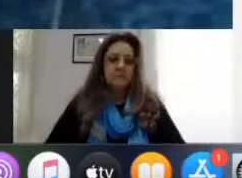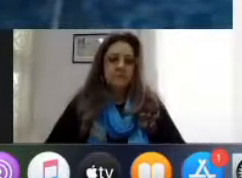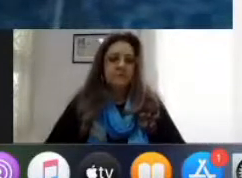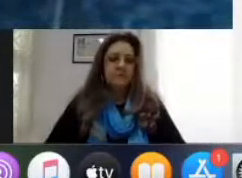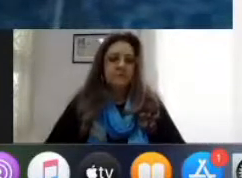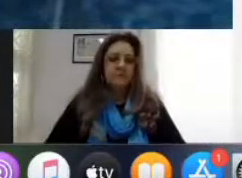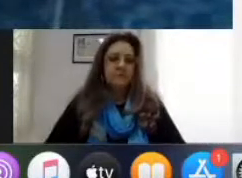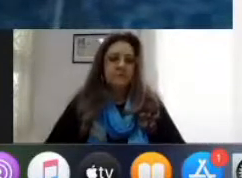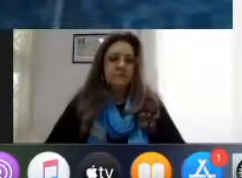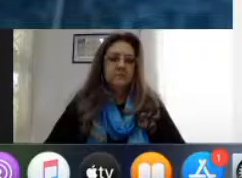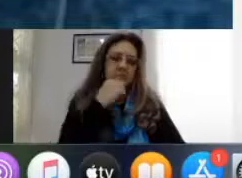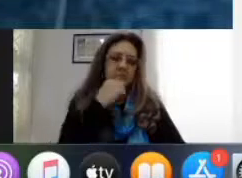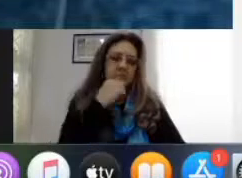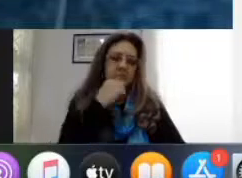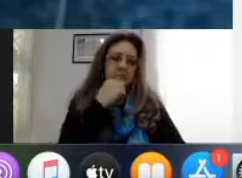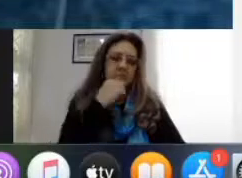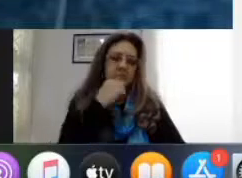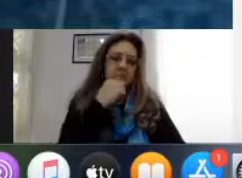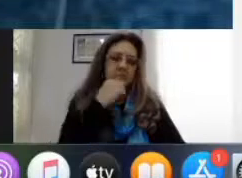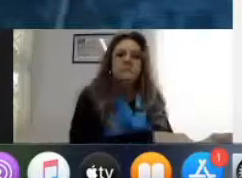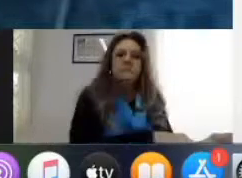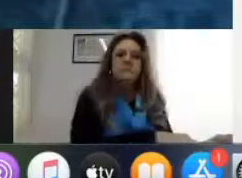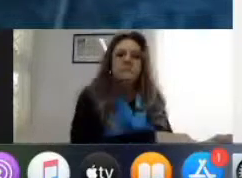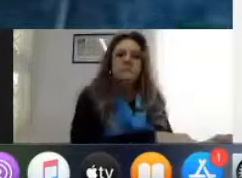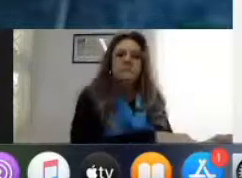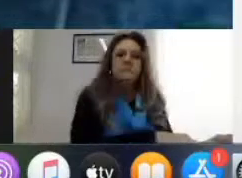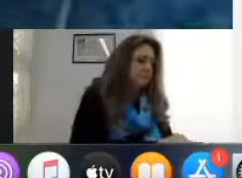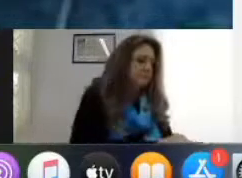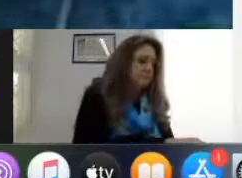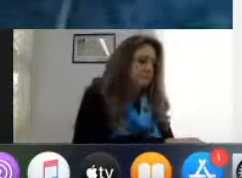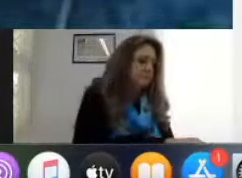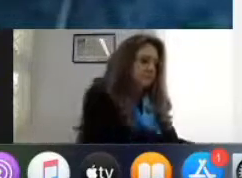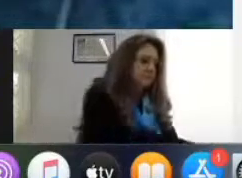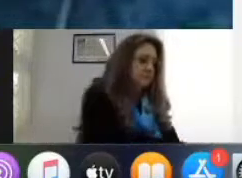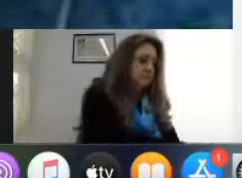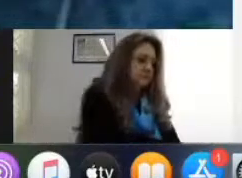contextual, né? Do contexto mundial, não apenas do Brasil,